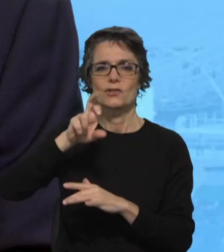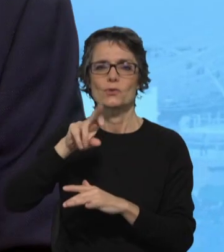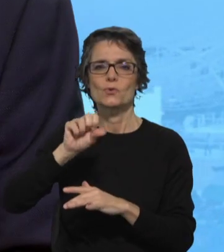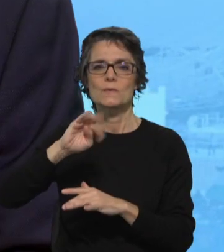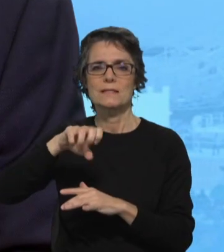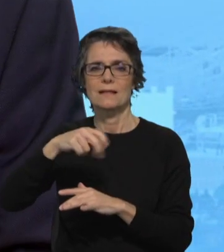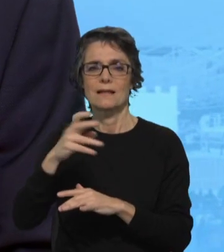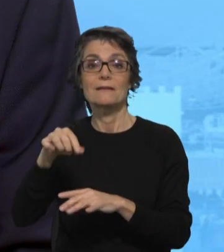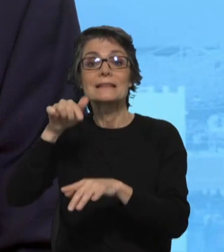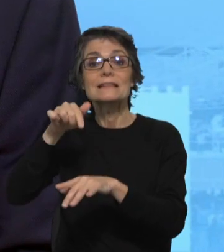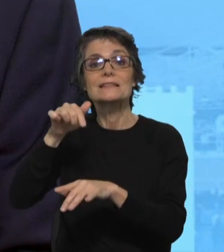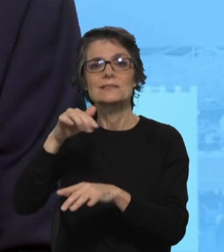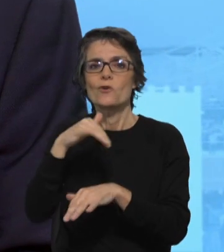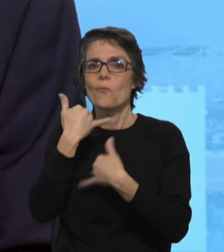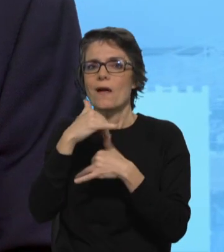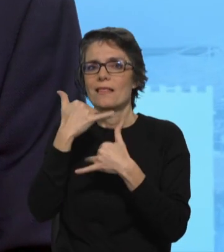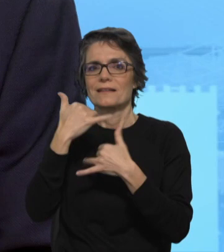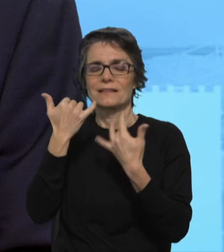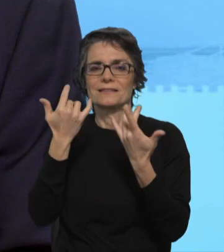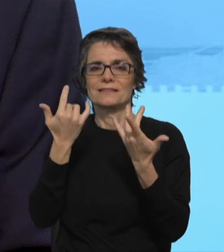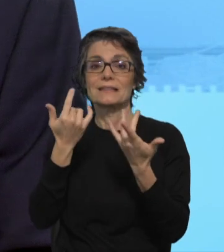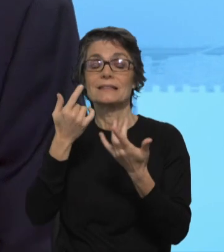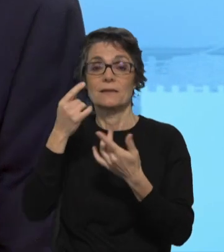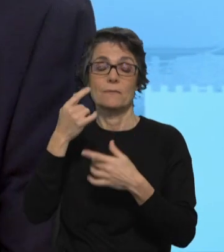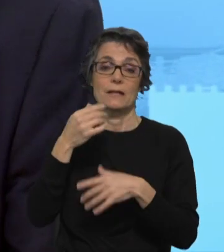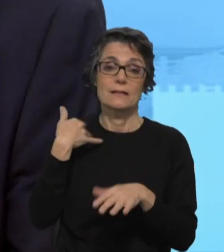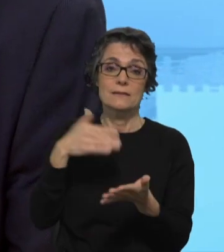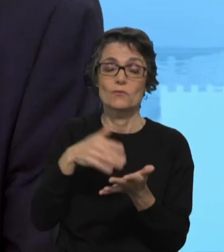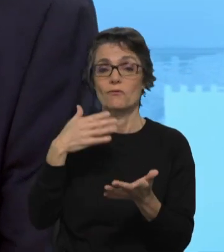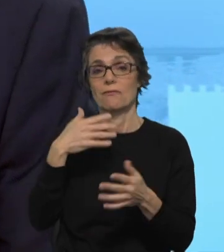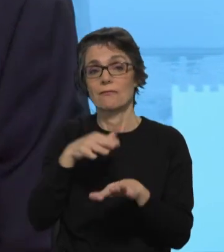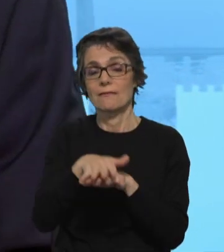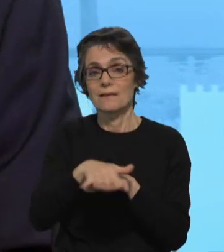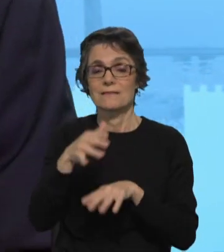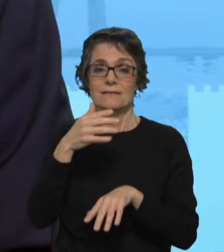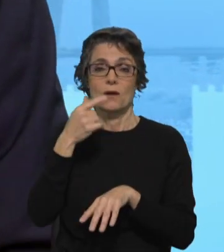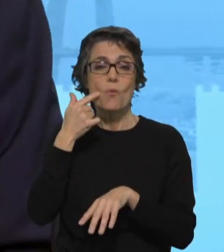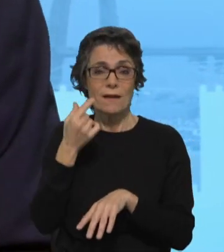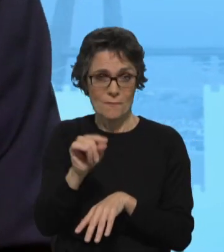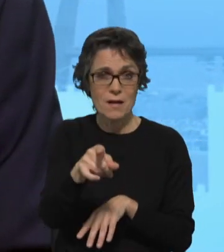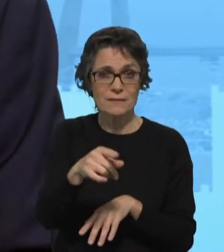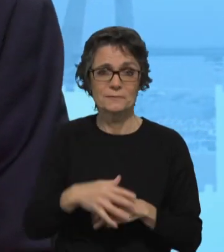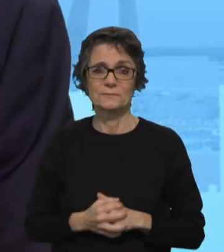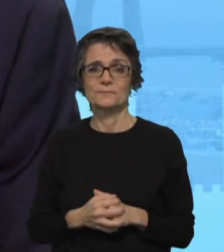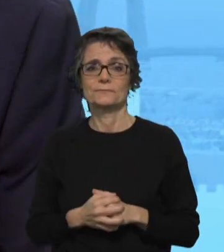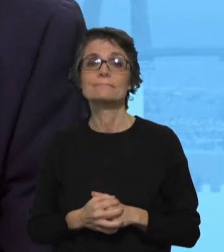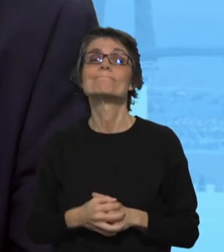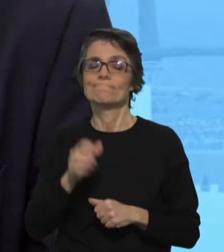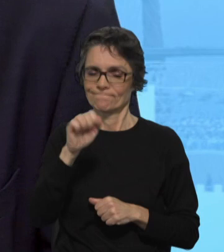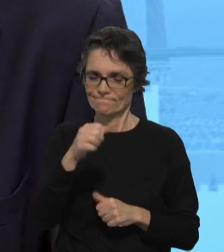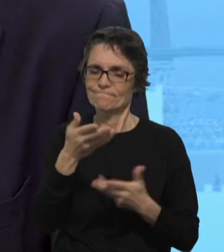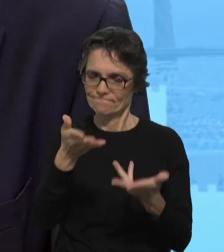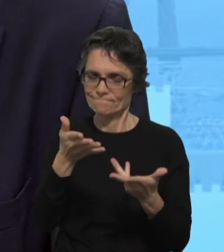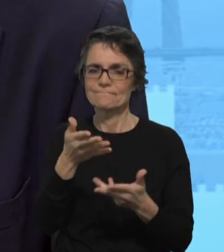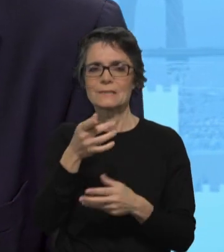se vai anunciando, mesmo na segunda, na terça, na quarta-feira? Exato. Eu acho que essa é uma leitura interessante. Isto é, não se trata de segmentar uns